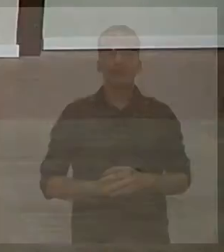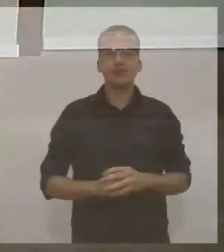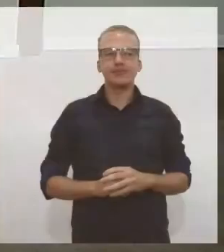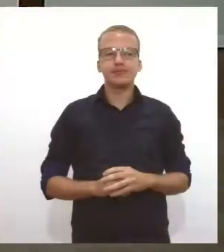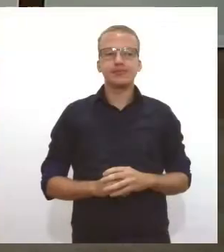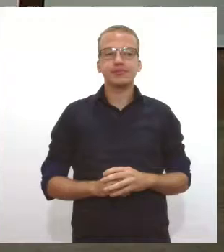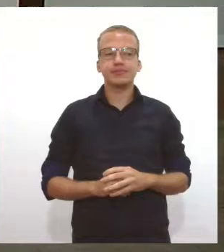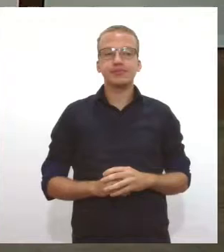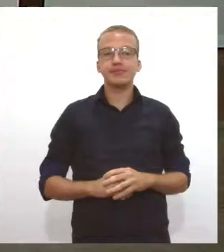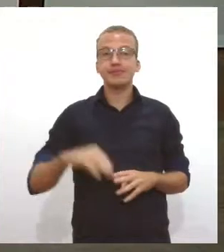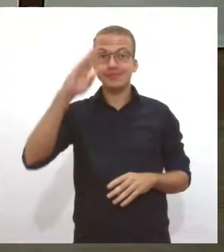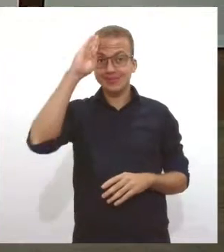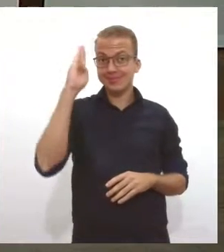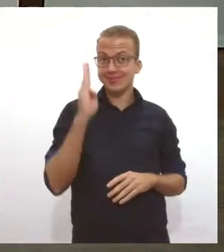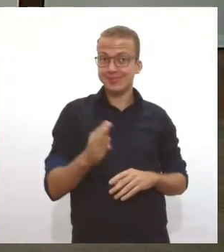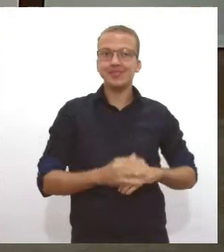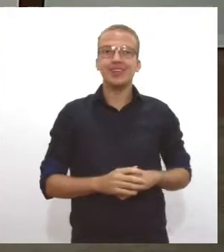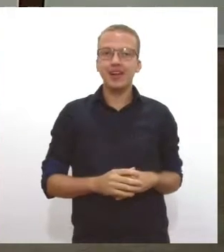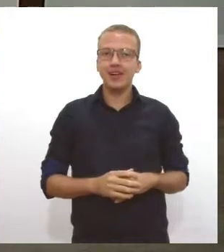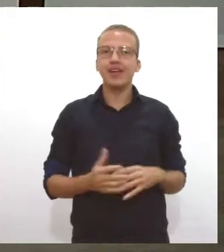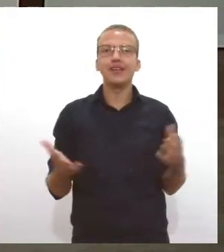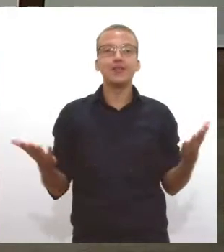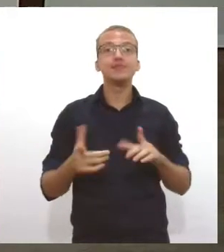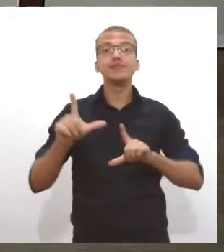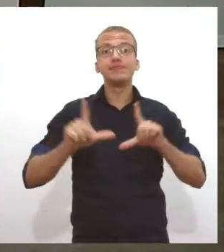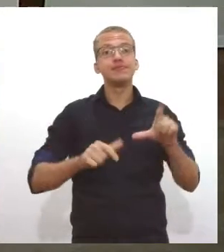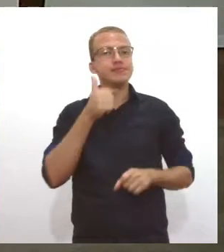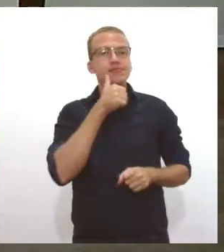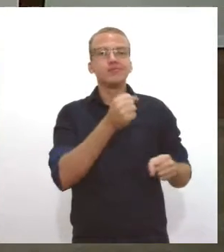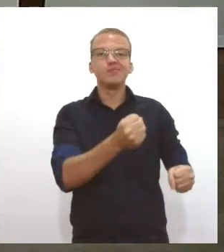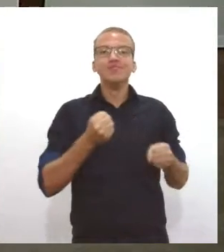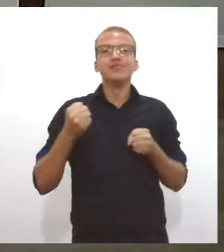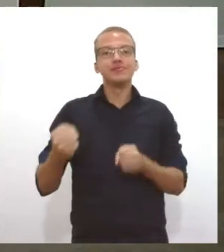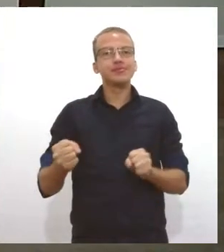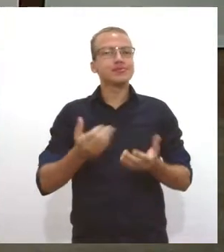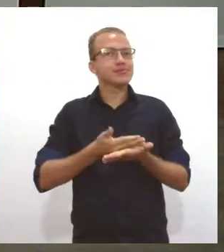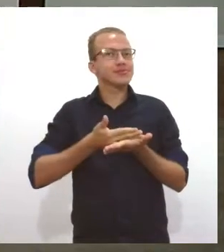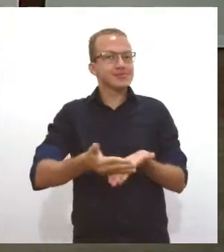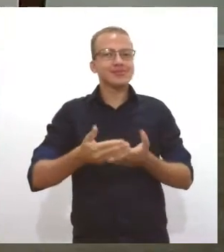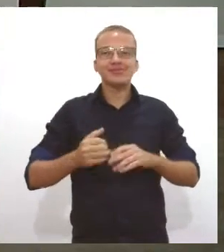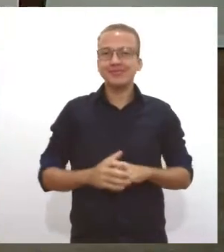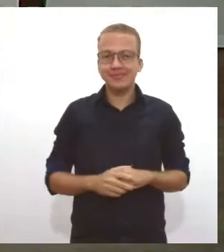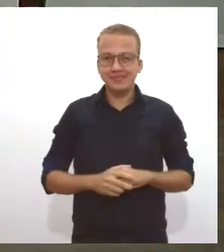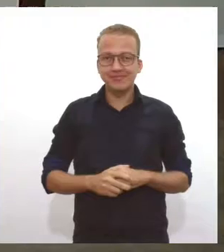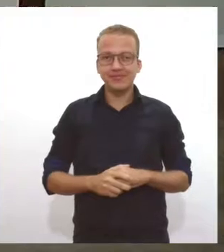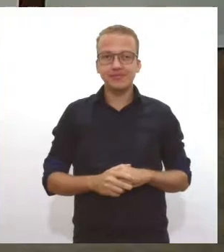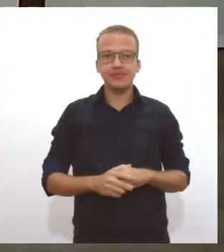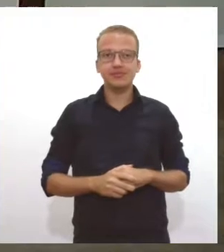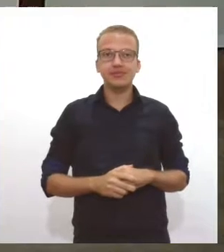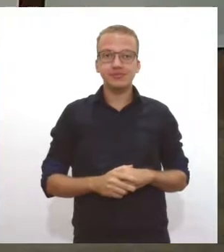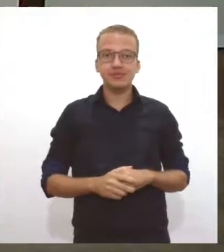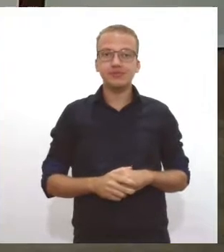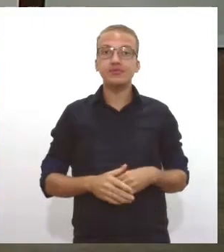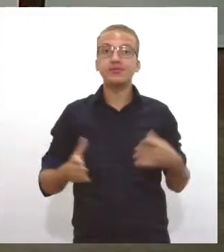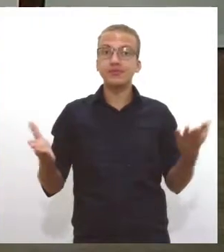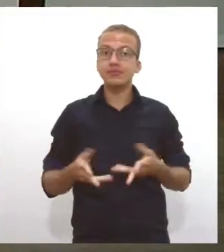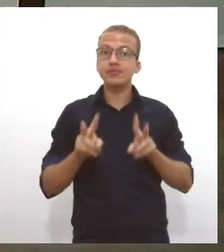olá olá o programa elas no comando está no ar a gente vai falar hoje do projeto de